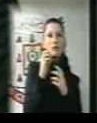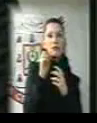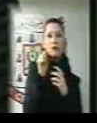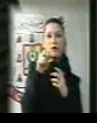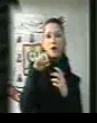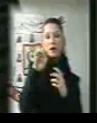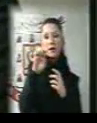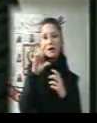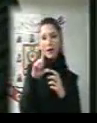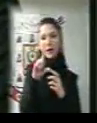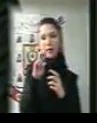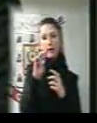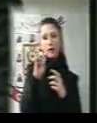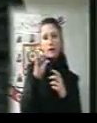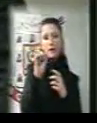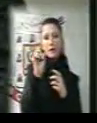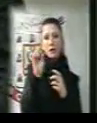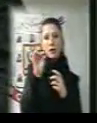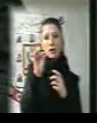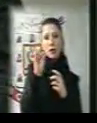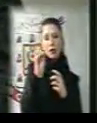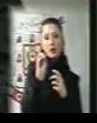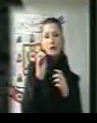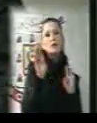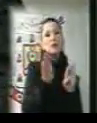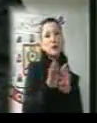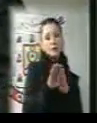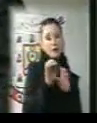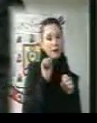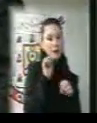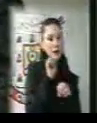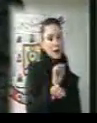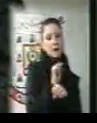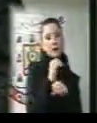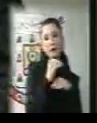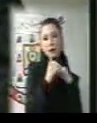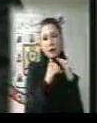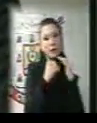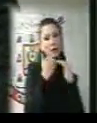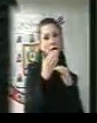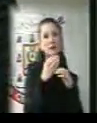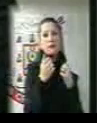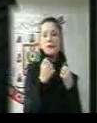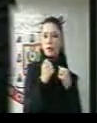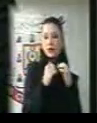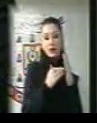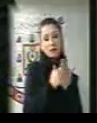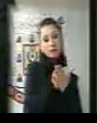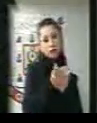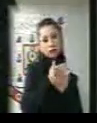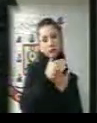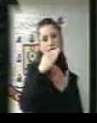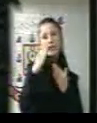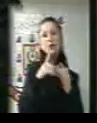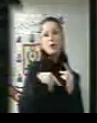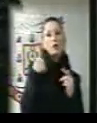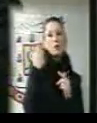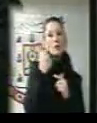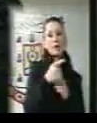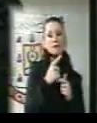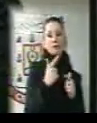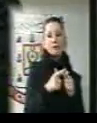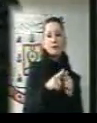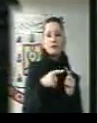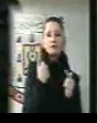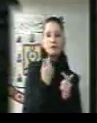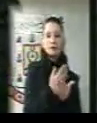os trabalhos, e também outra situação que nós também levantamos através, e depois, com